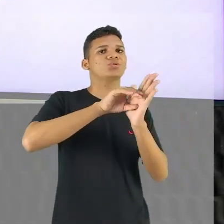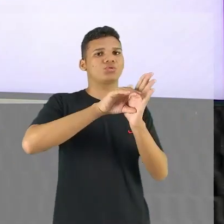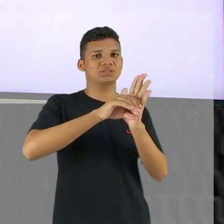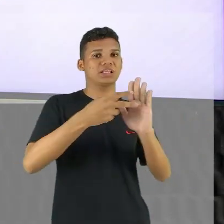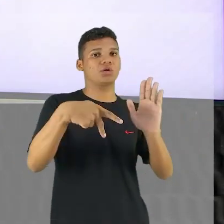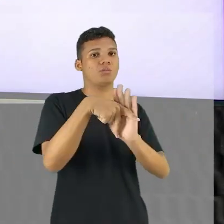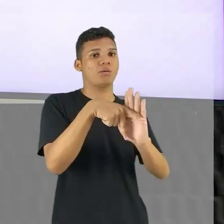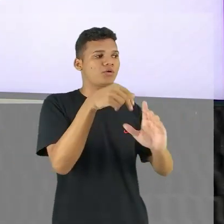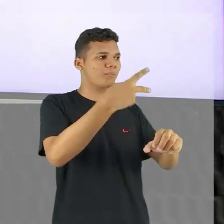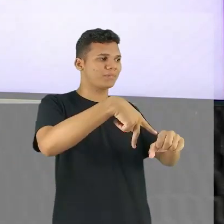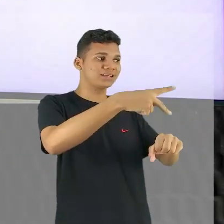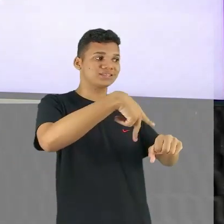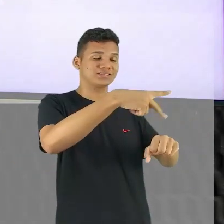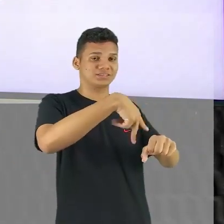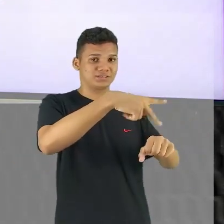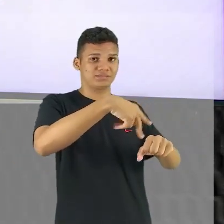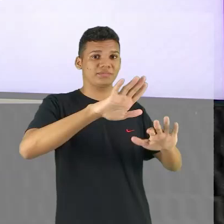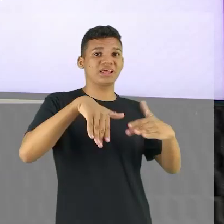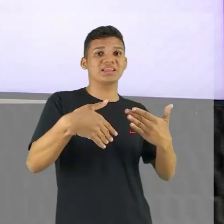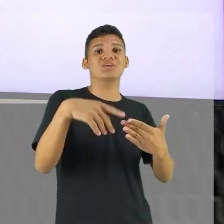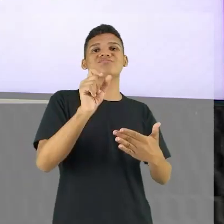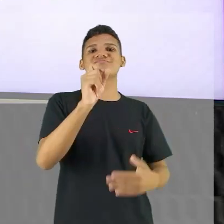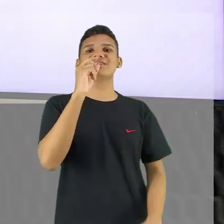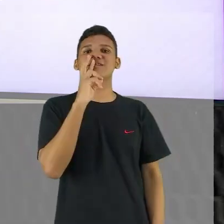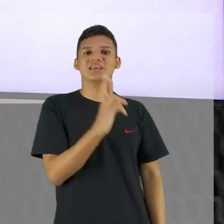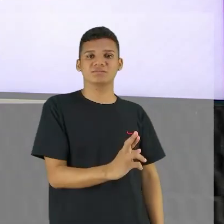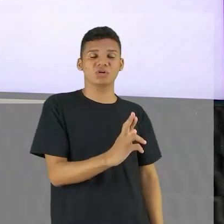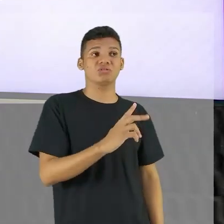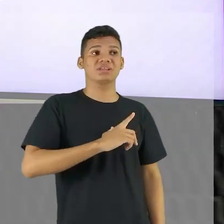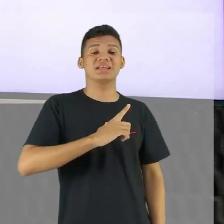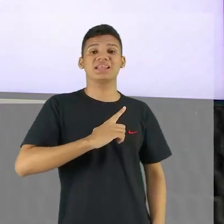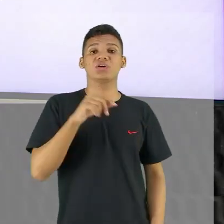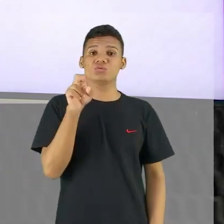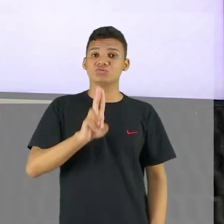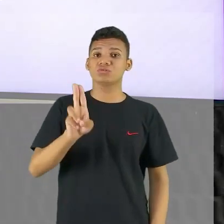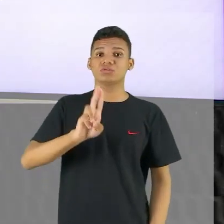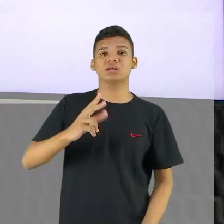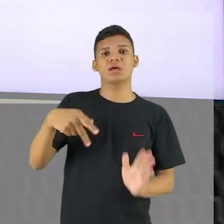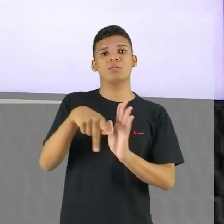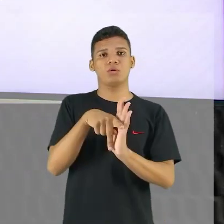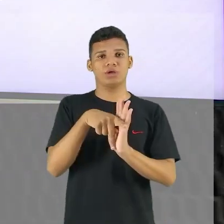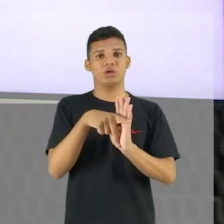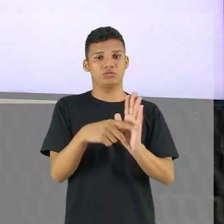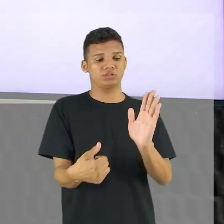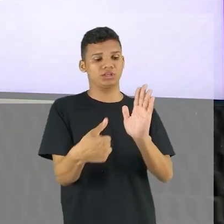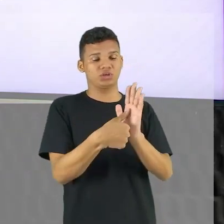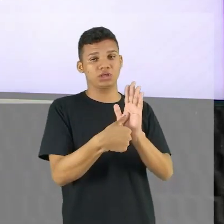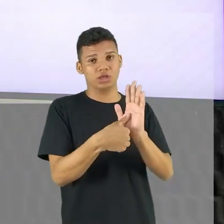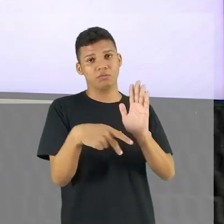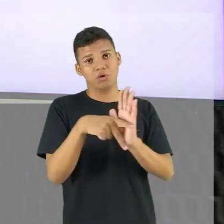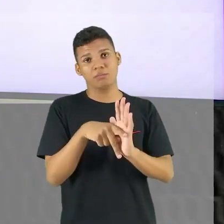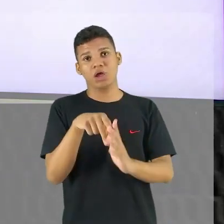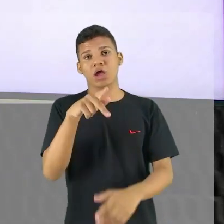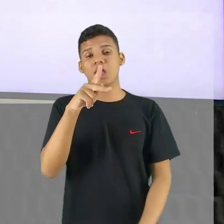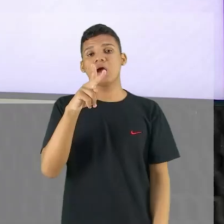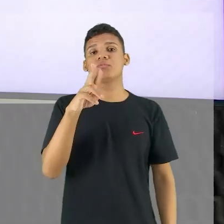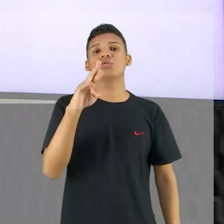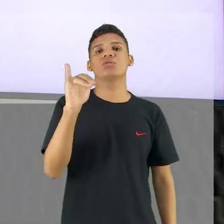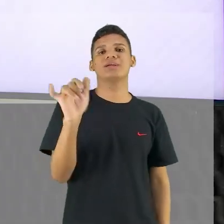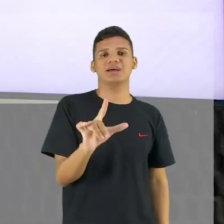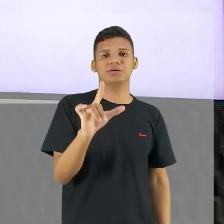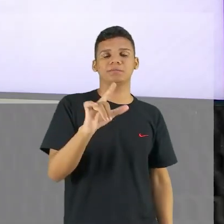próprio país. Então, aqui a resposta é essa celebração de uma identidade plural.